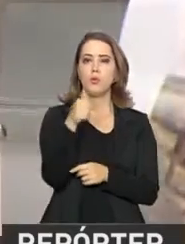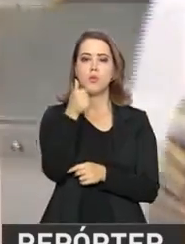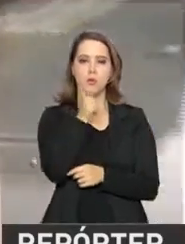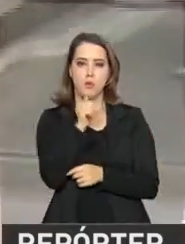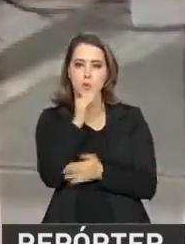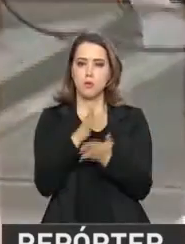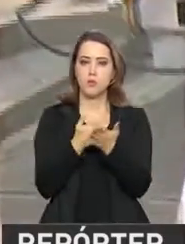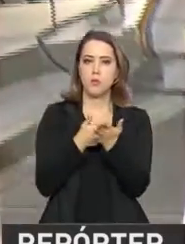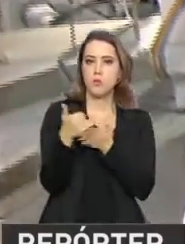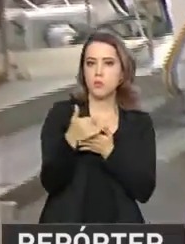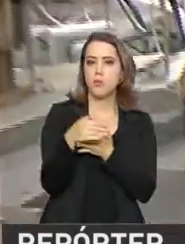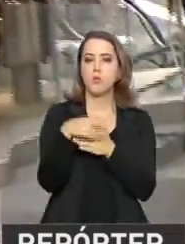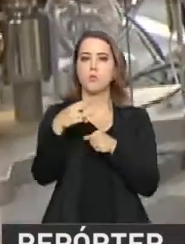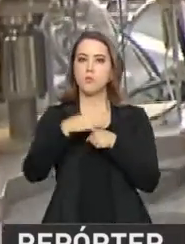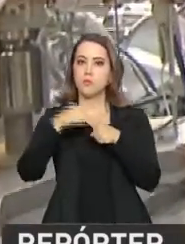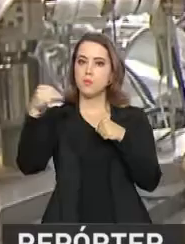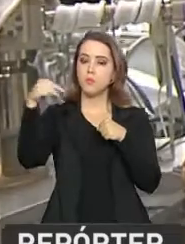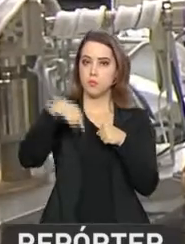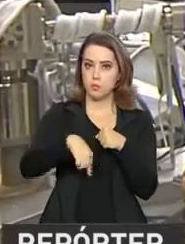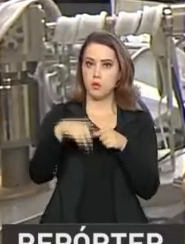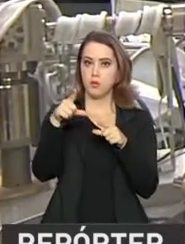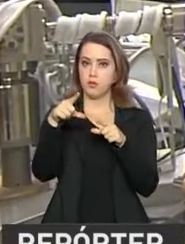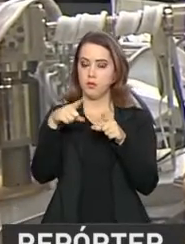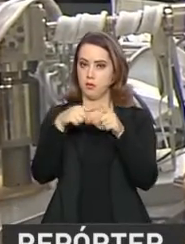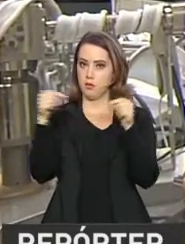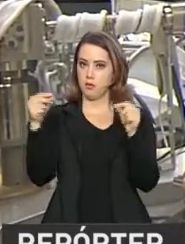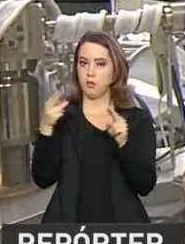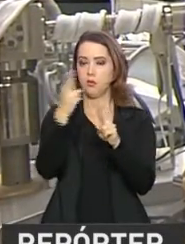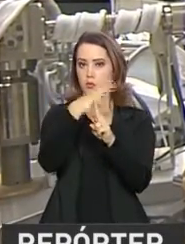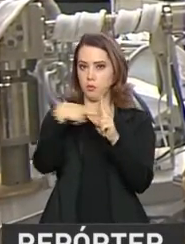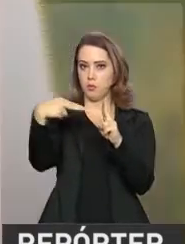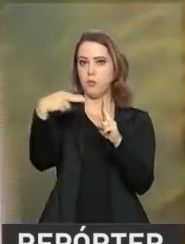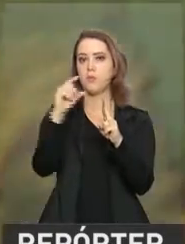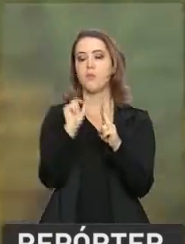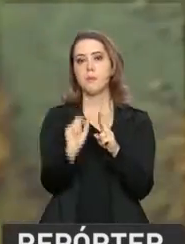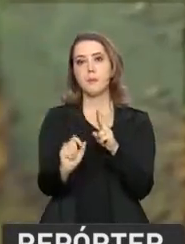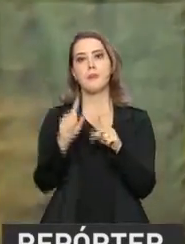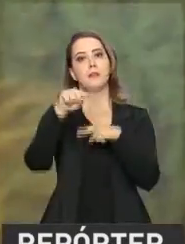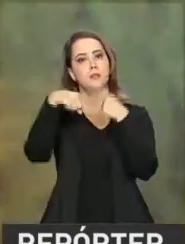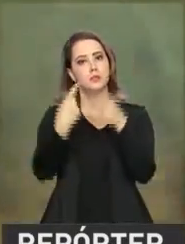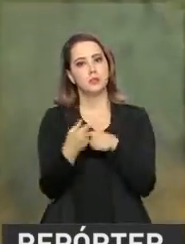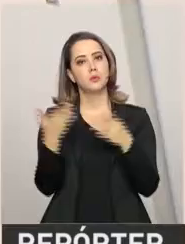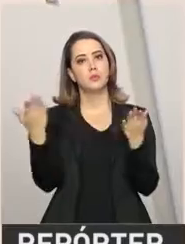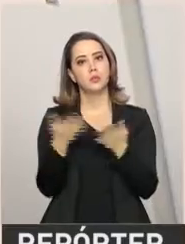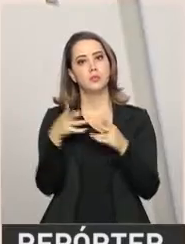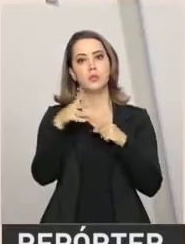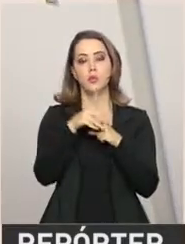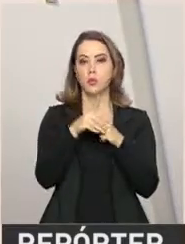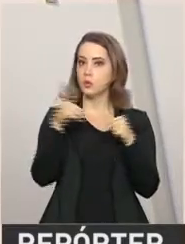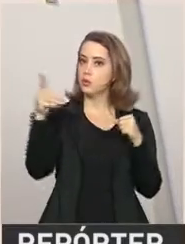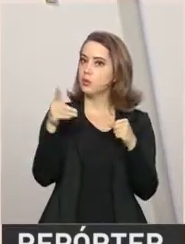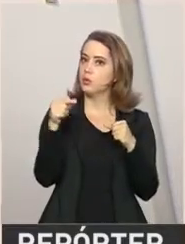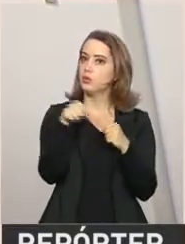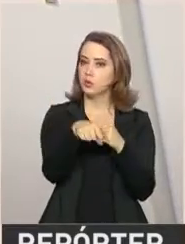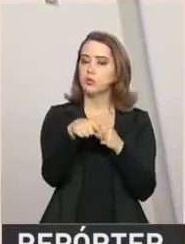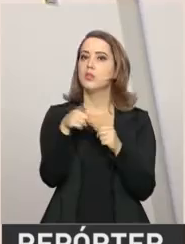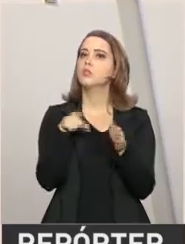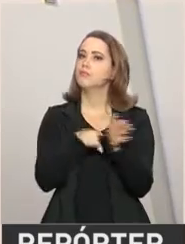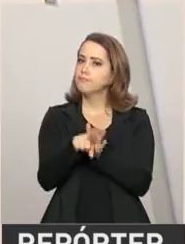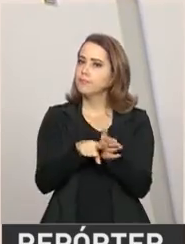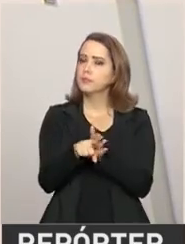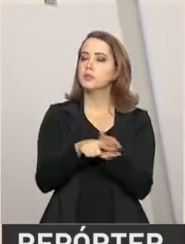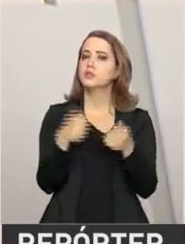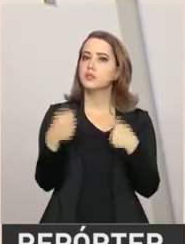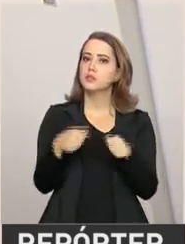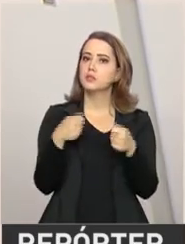em geologia na universidade de brasília anos depois foi aprovada para o doutorado para fazer a pesquisa ela teve que